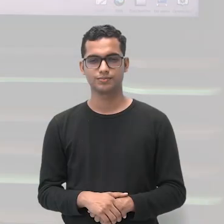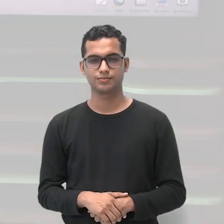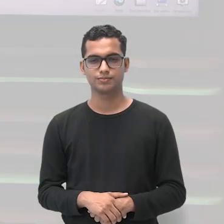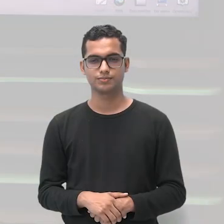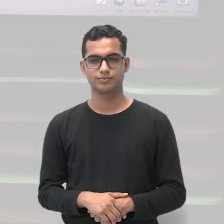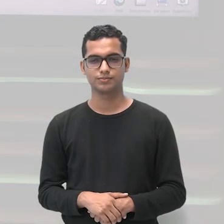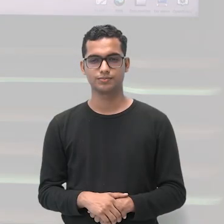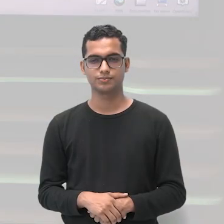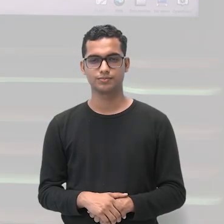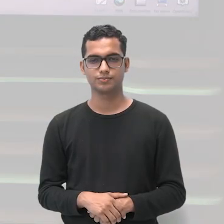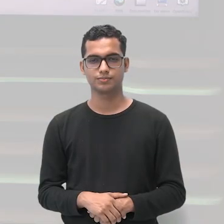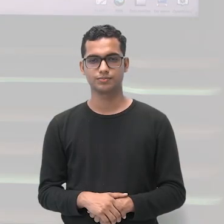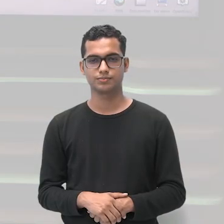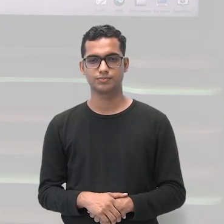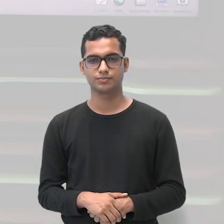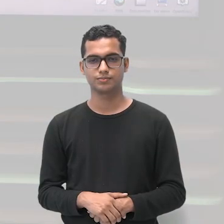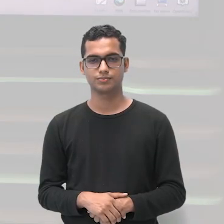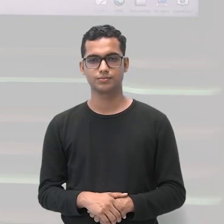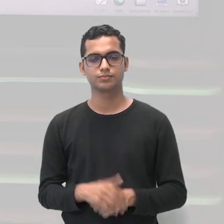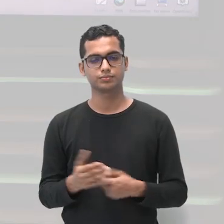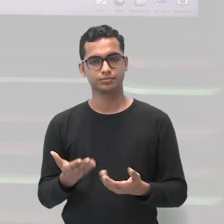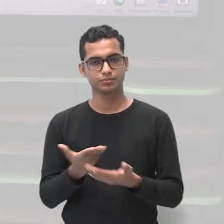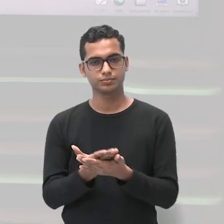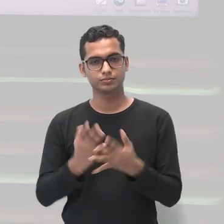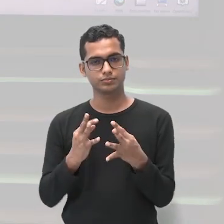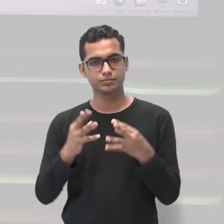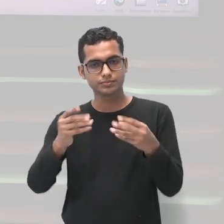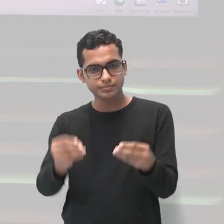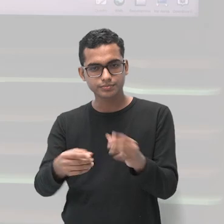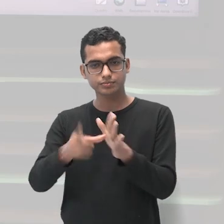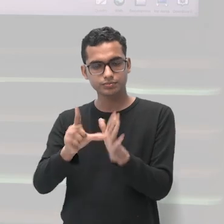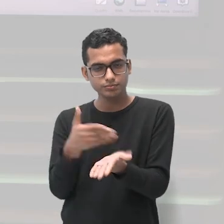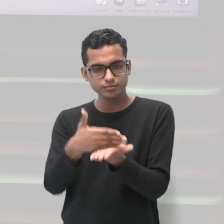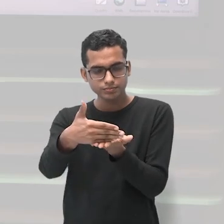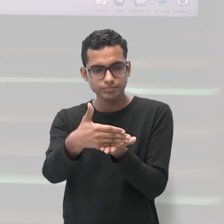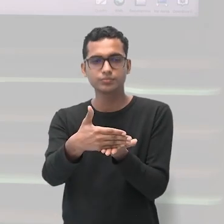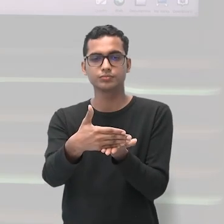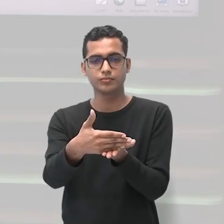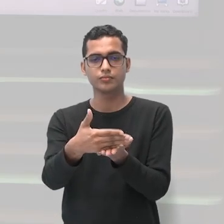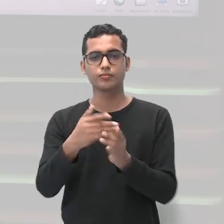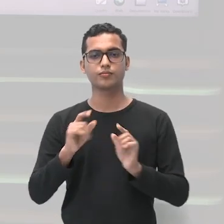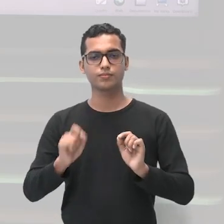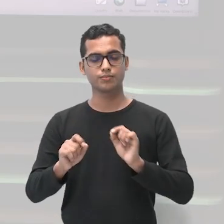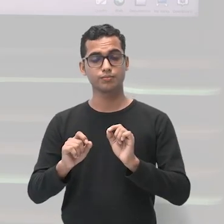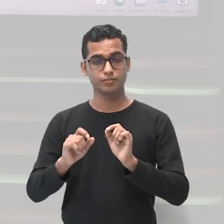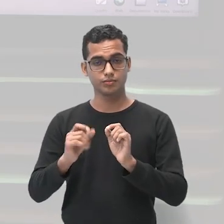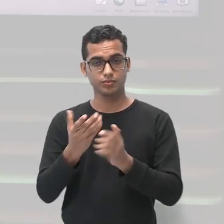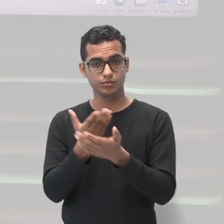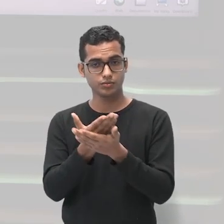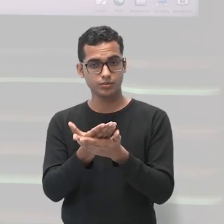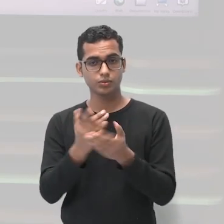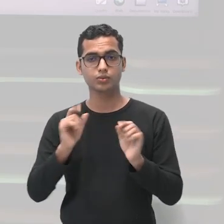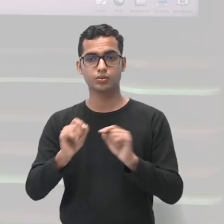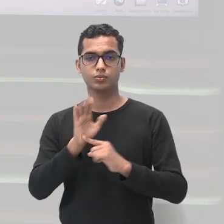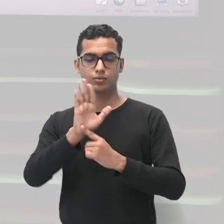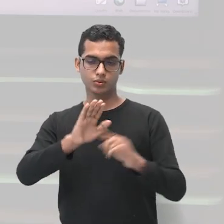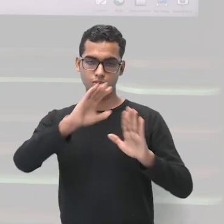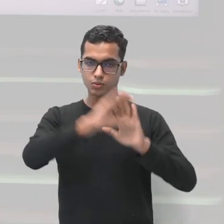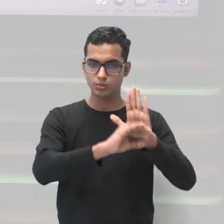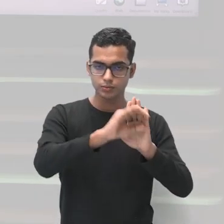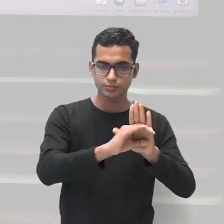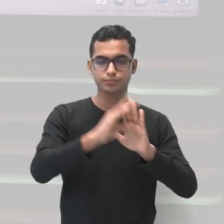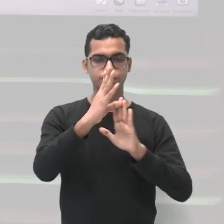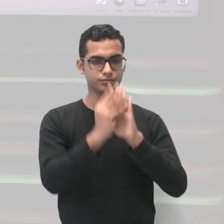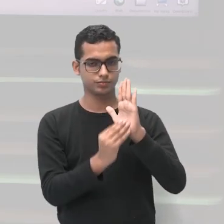Muito bem, como é de praxe em todas as aulas, né? Antes de darmos início, né, à aula propriamente dita, fazemos aí a definição do